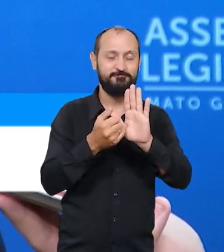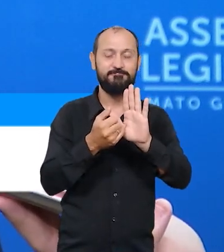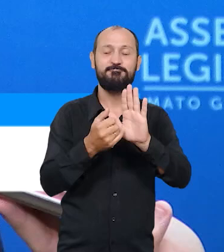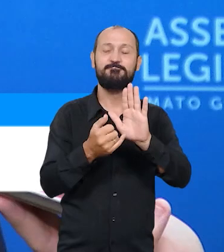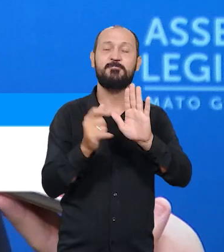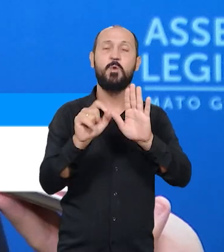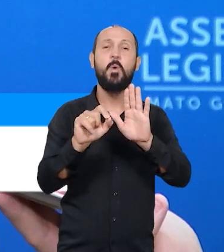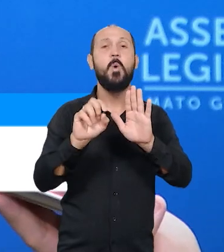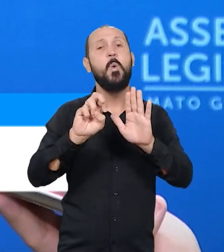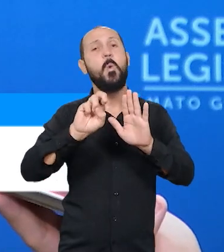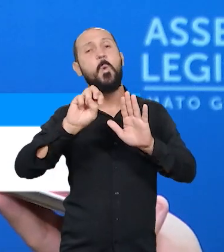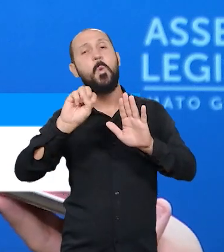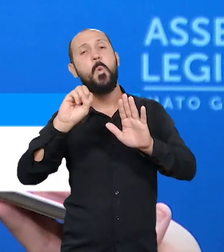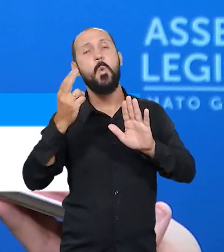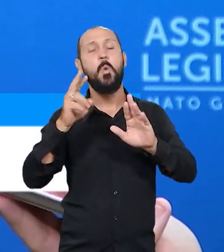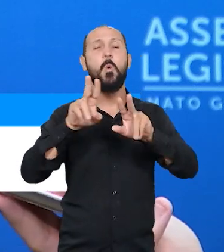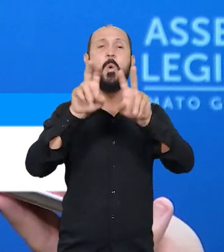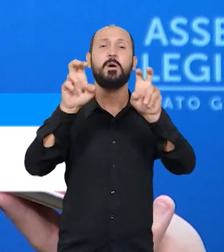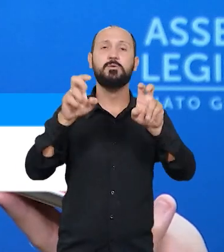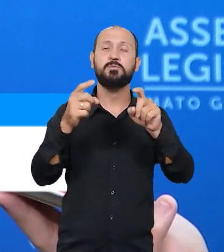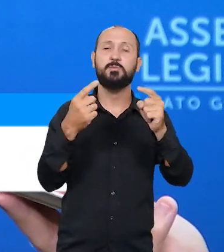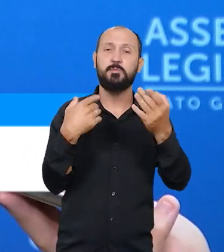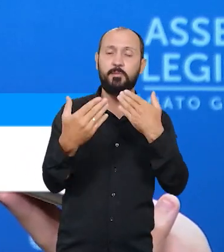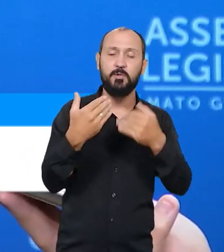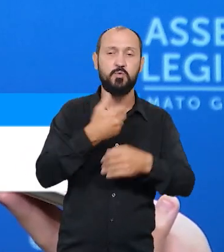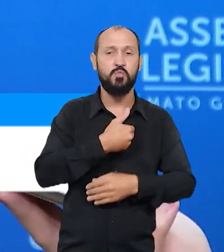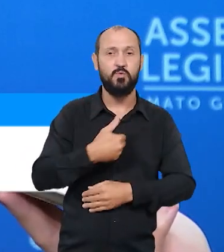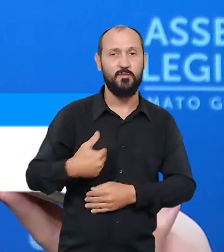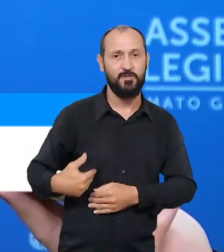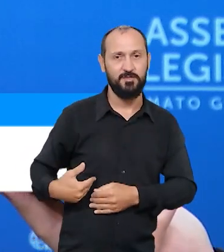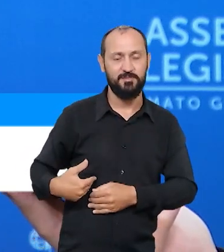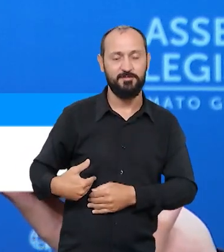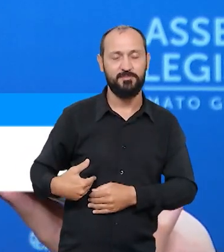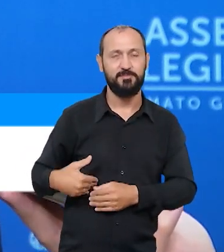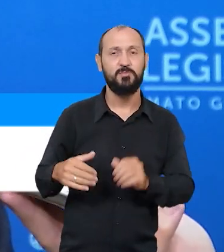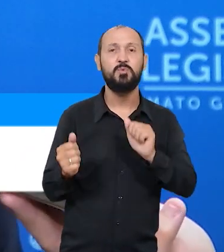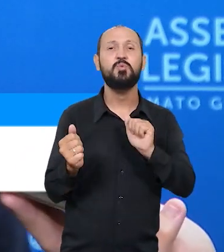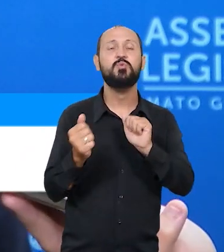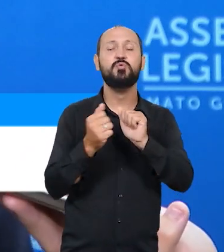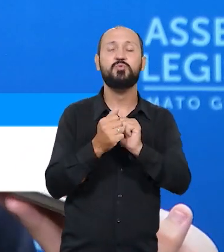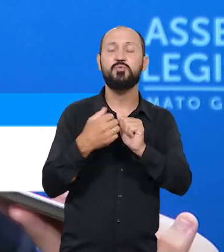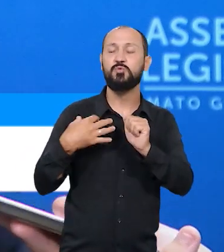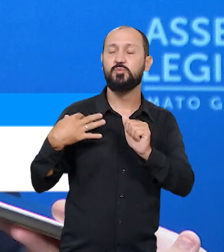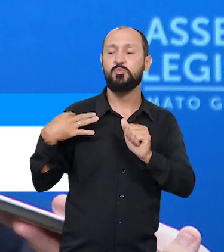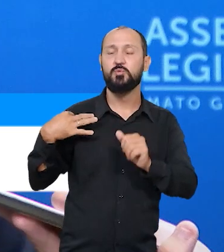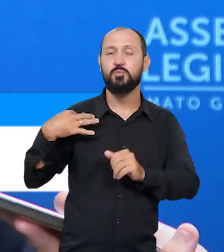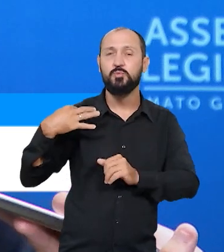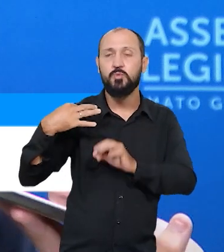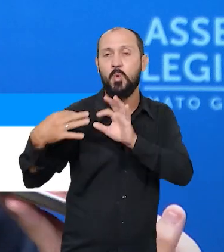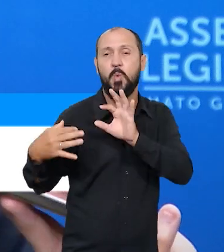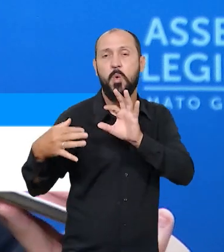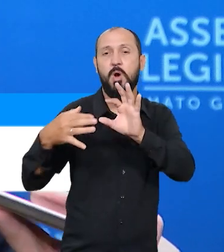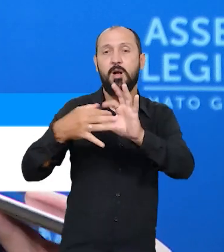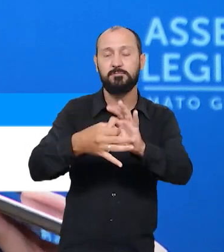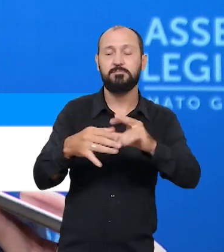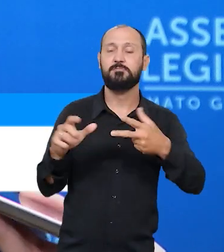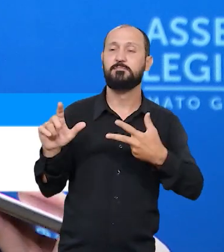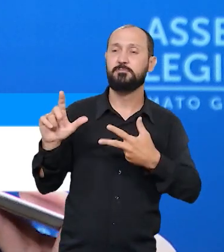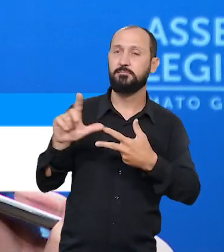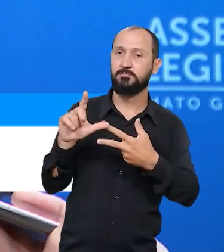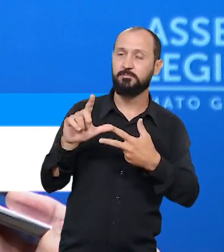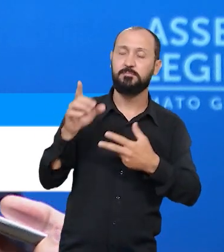lei ouviram assuntos a serem tratados no governo do estado com o envolvimento